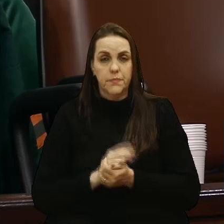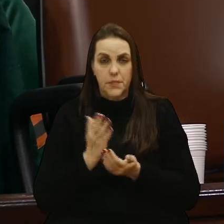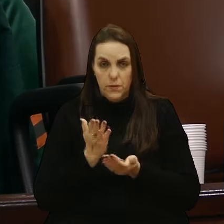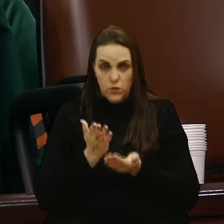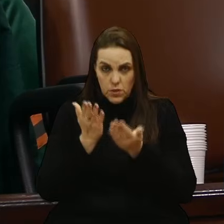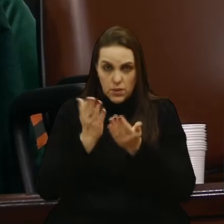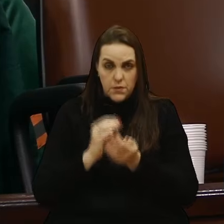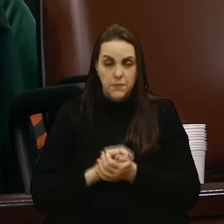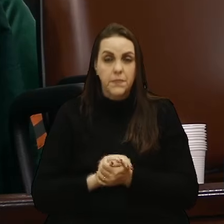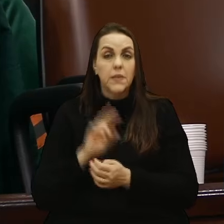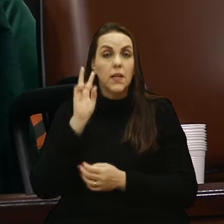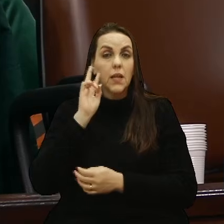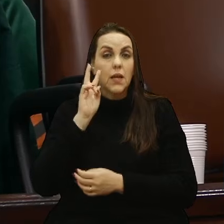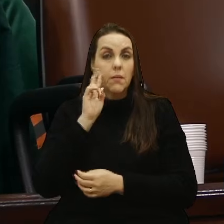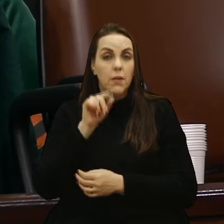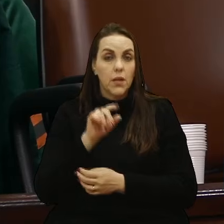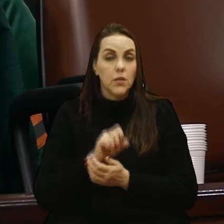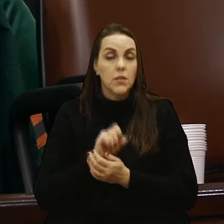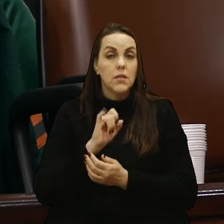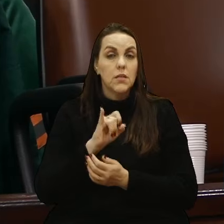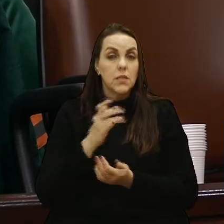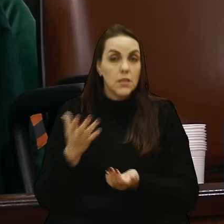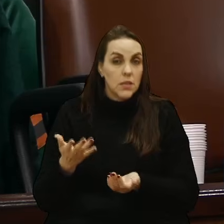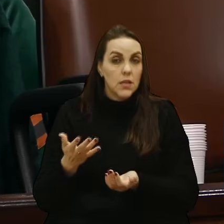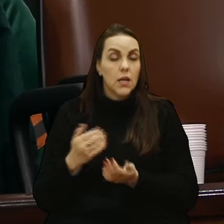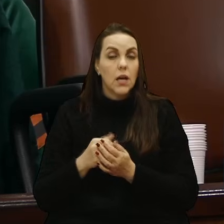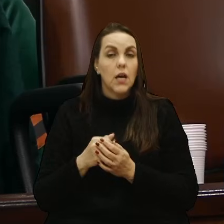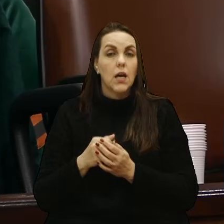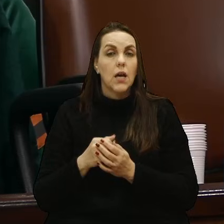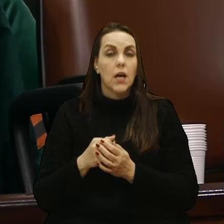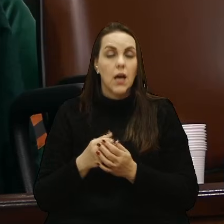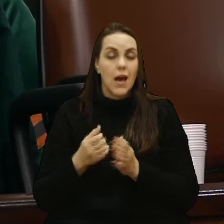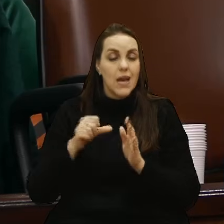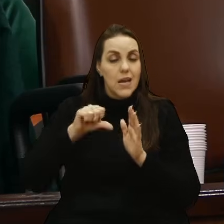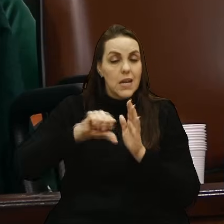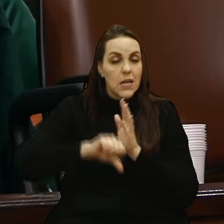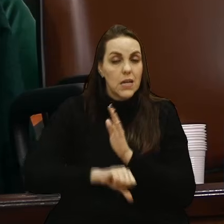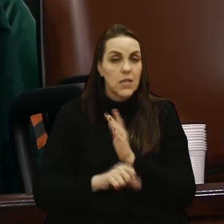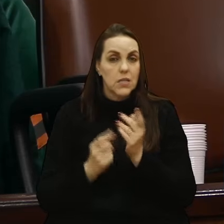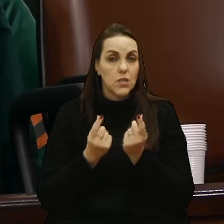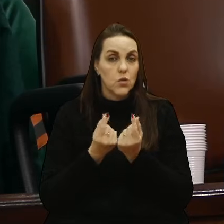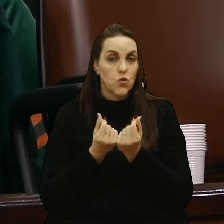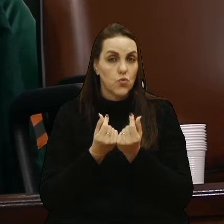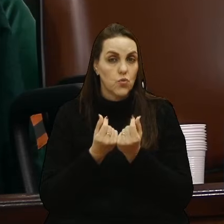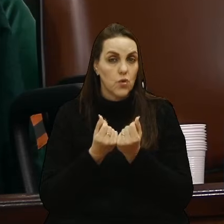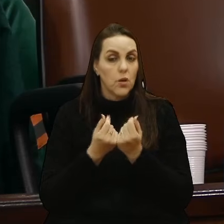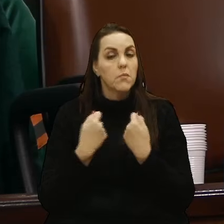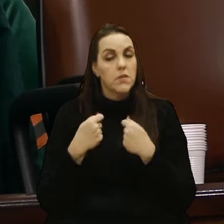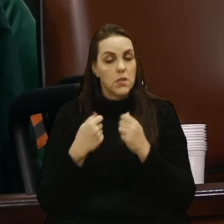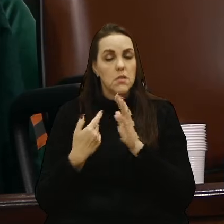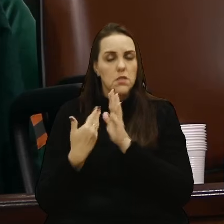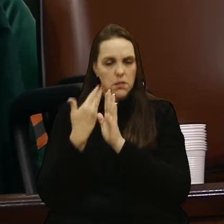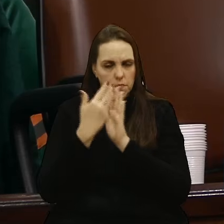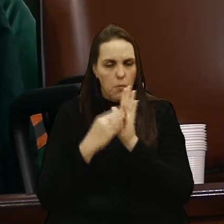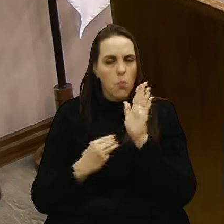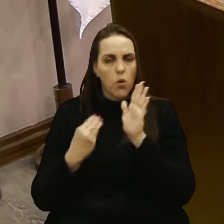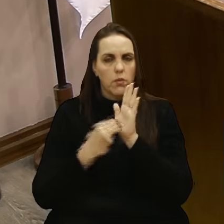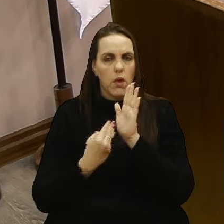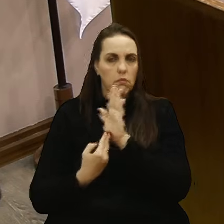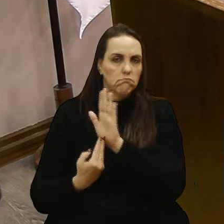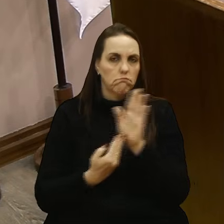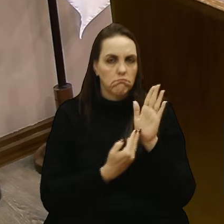vocês. Lembrando que sempre, quando a gente passa por uma crise orçamentária, a gente tem que dar o exemplo. Seria isso. Muito